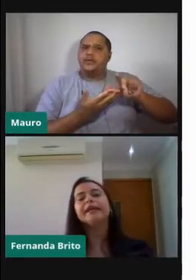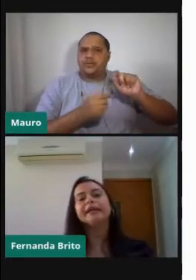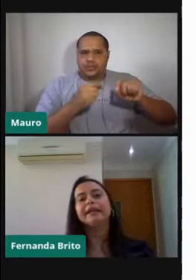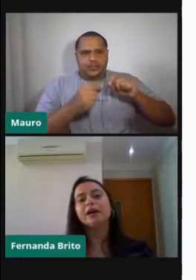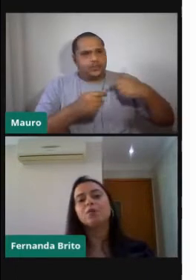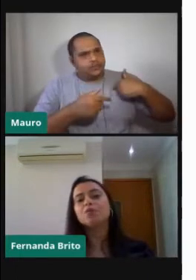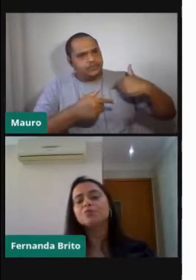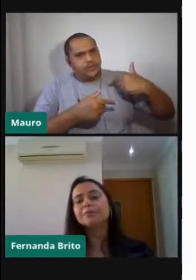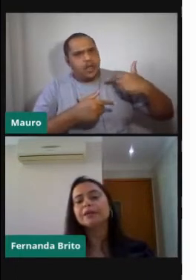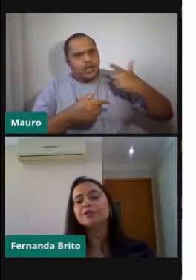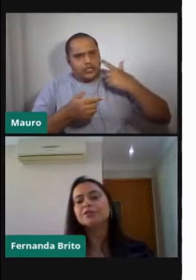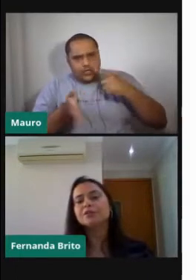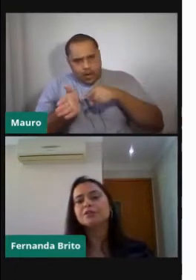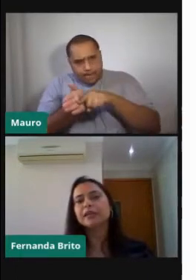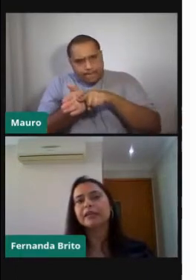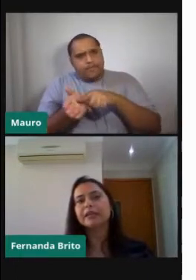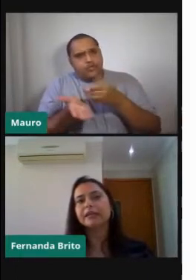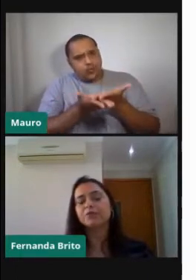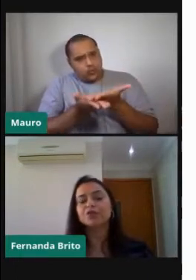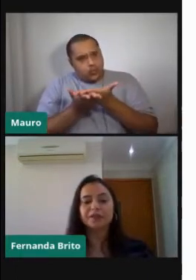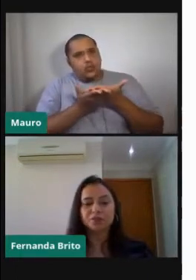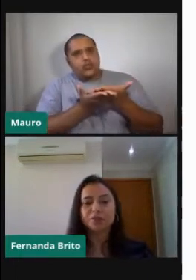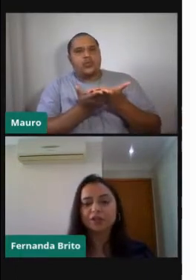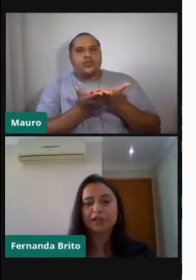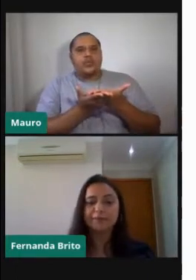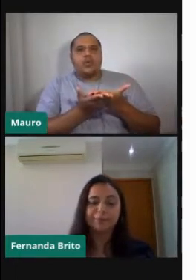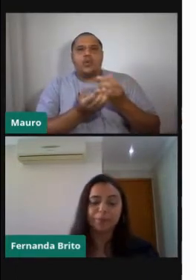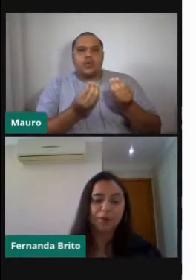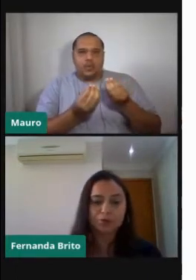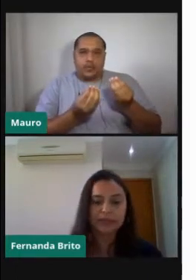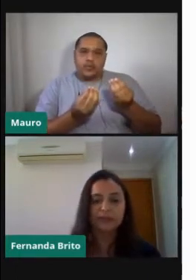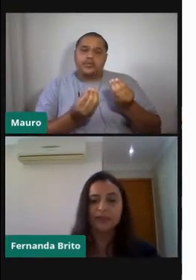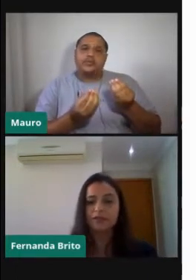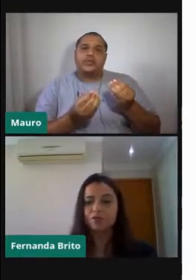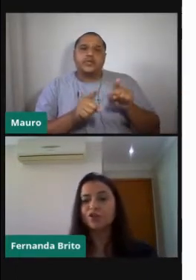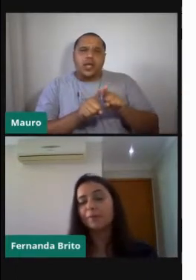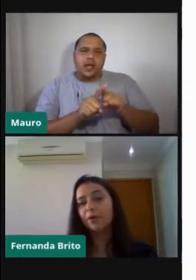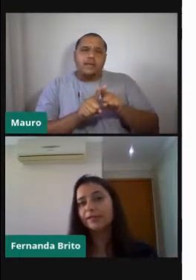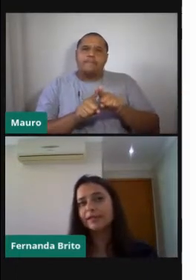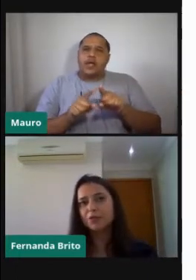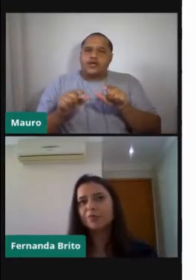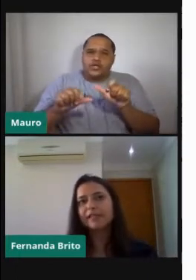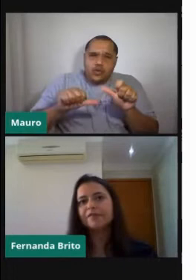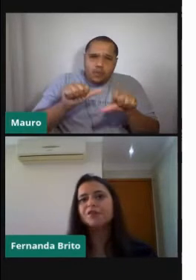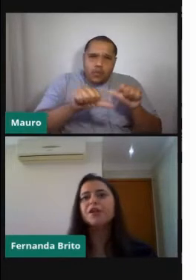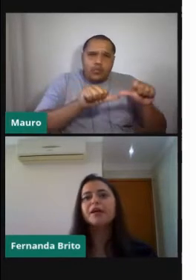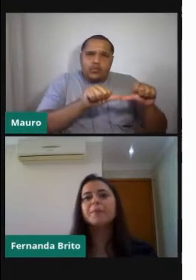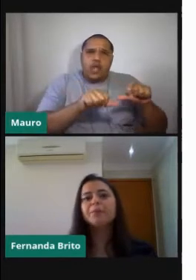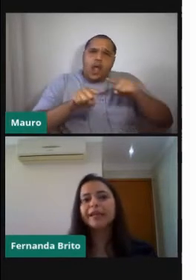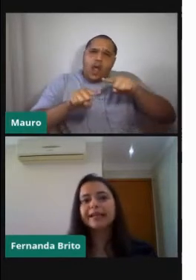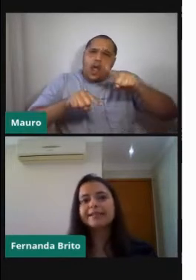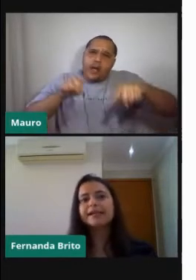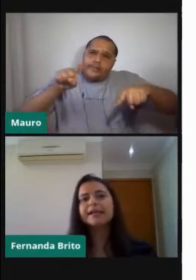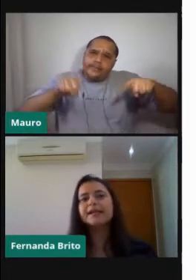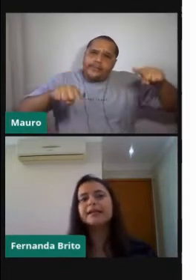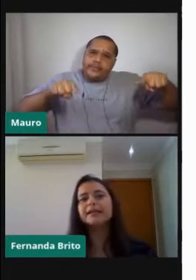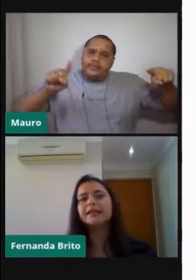demonstrando algumas modificações, né, e propondo, né, alterações que podem ser responsáveis